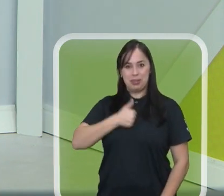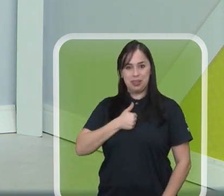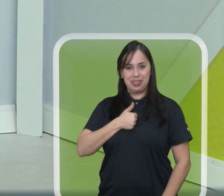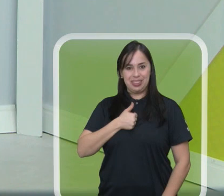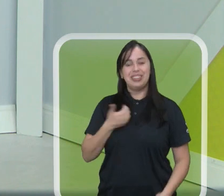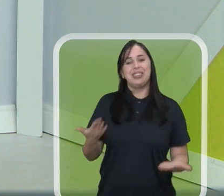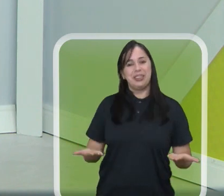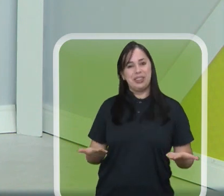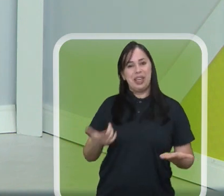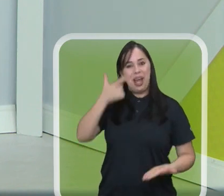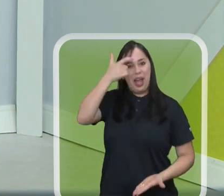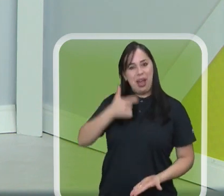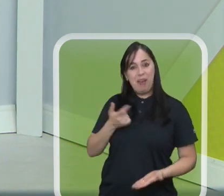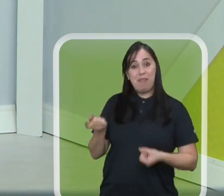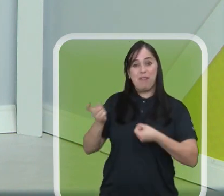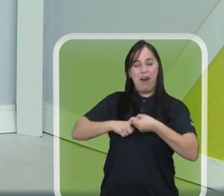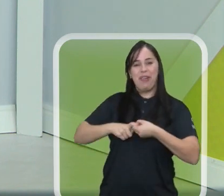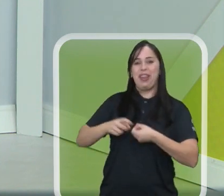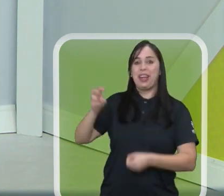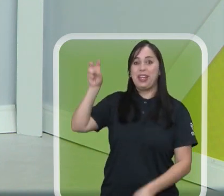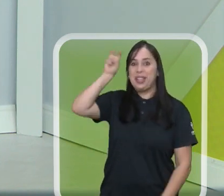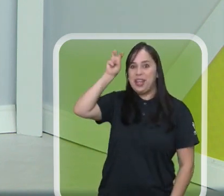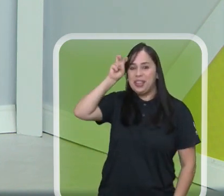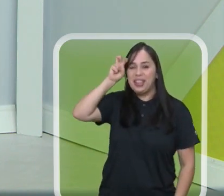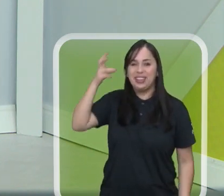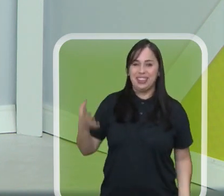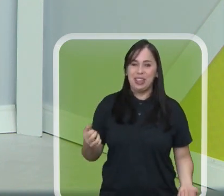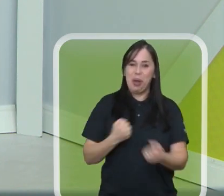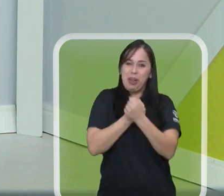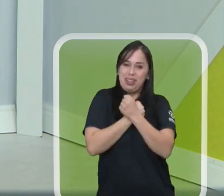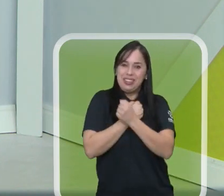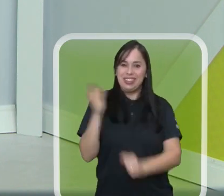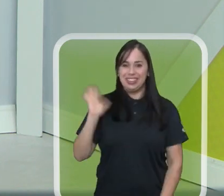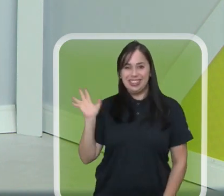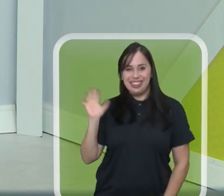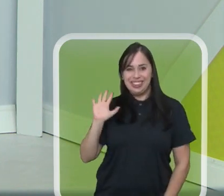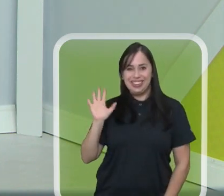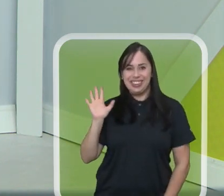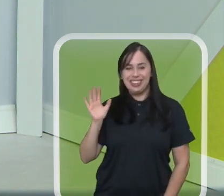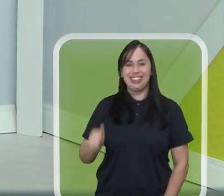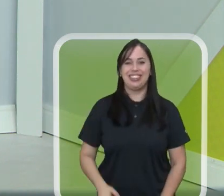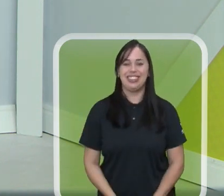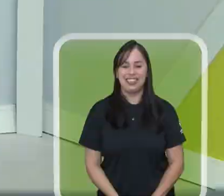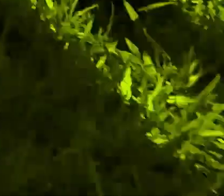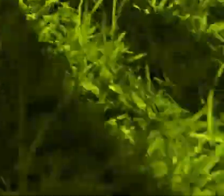Lopes. Eu e o Brunão, a gente volta na próxima quinta-feira. Grande abraço, até a próxima, tchau, tchau.